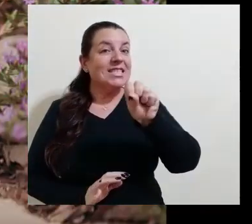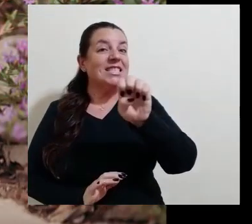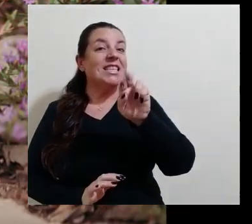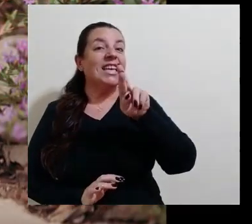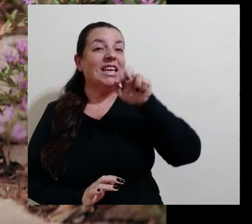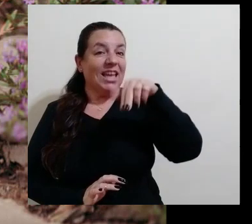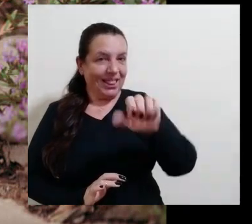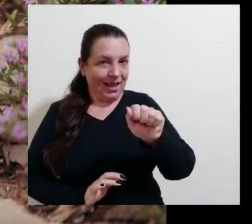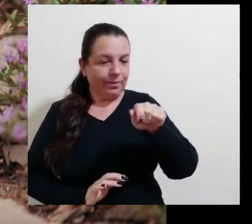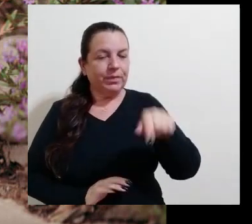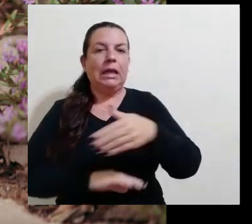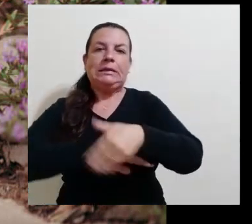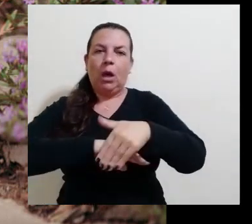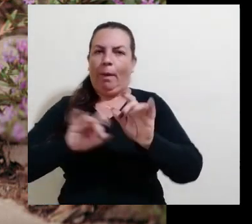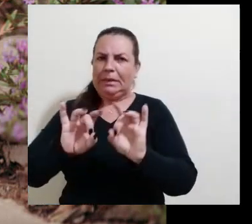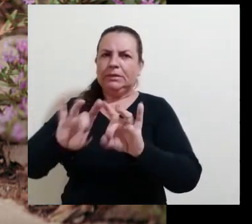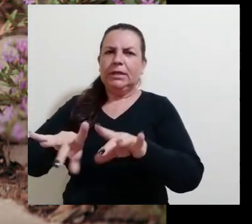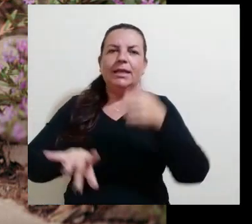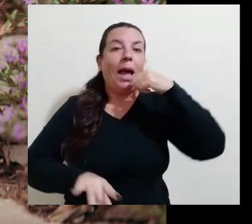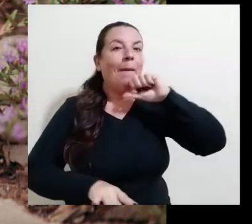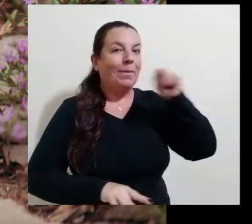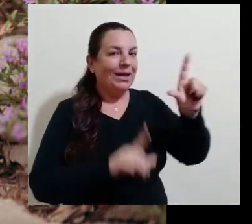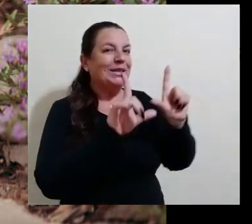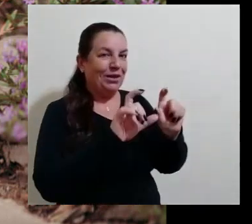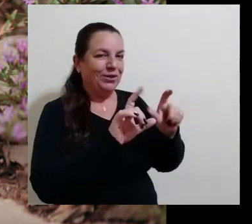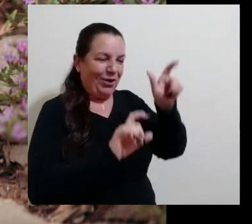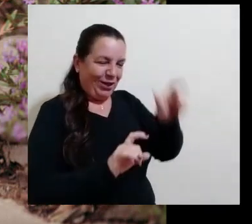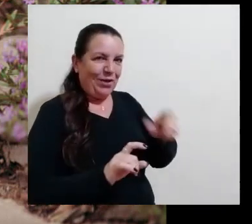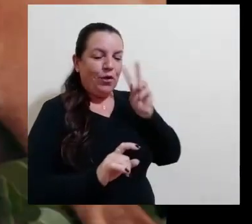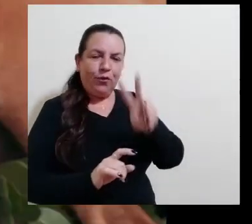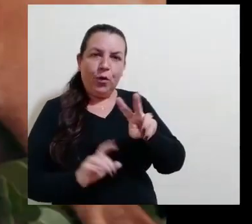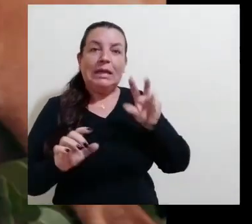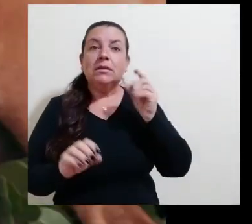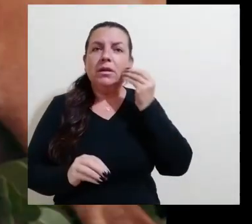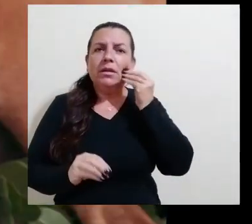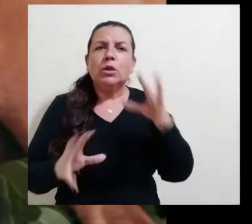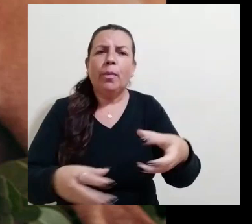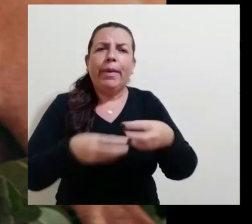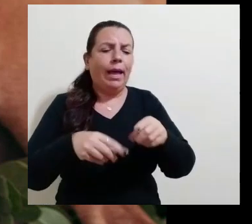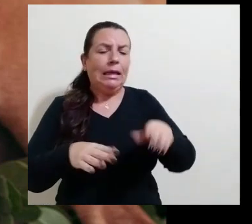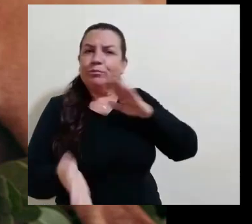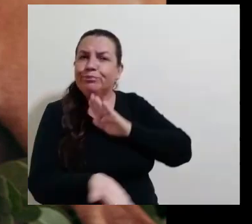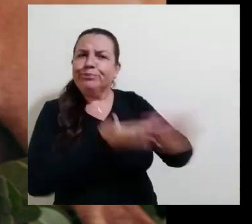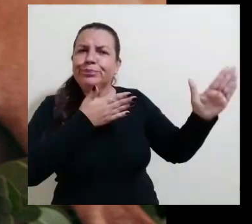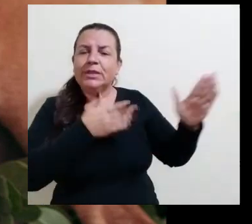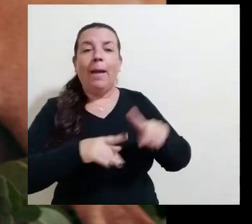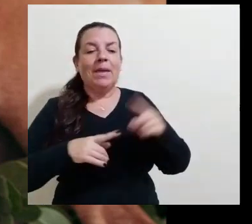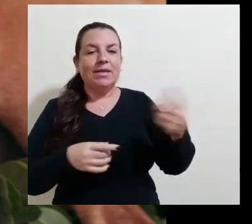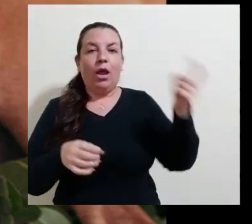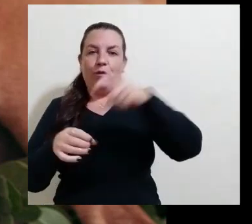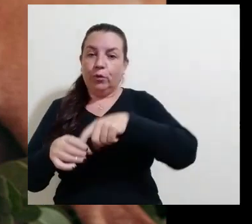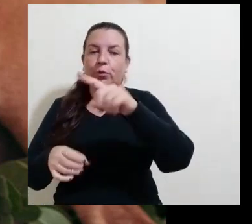ela tava na rua tava abandonada a mãe da karine viu ela andando pelas ruas tentou pegar não conseguiu bichinho fugiu